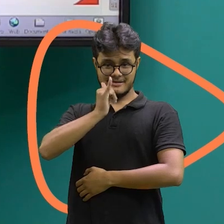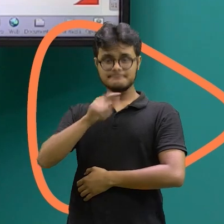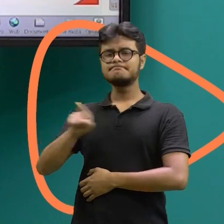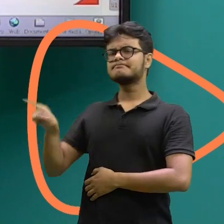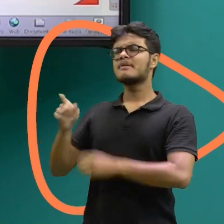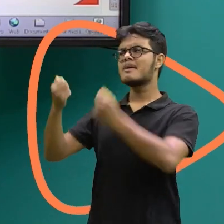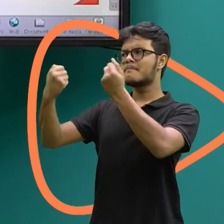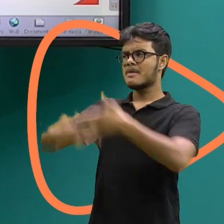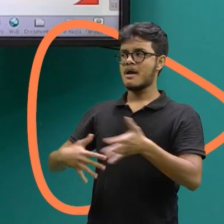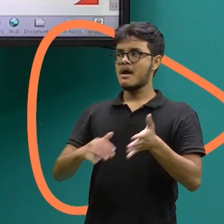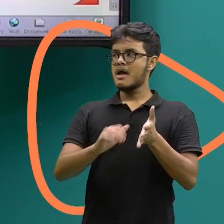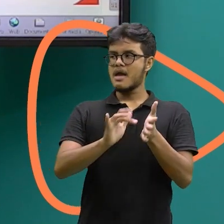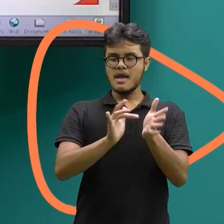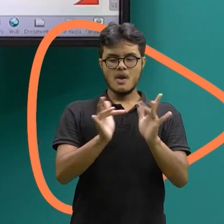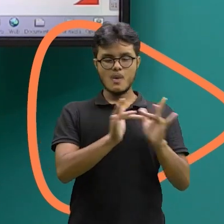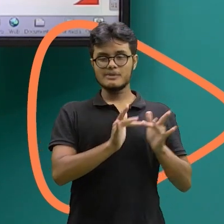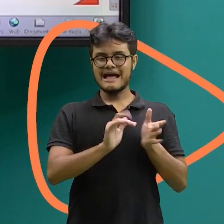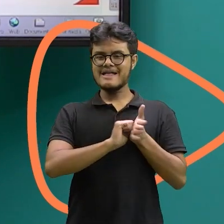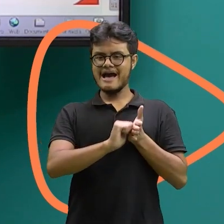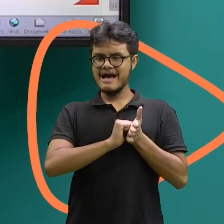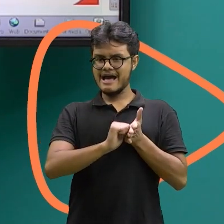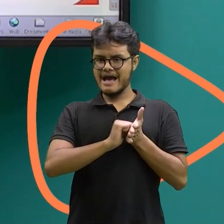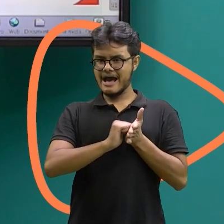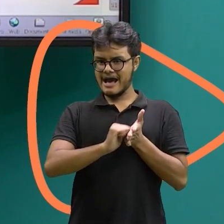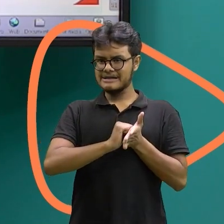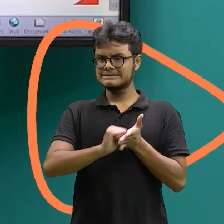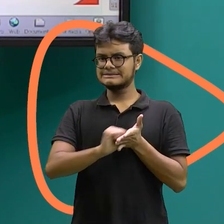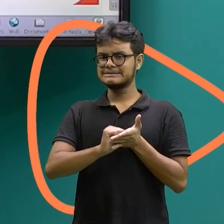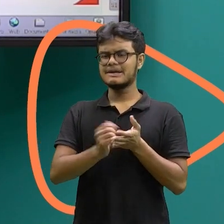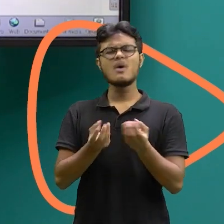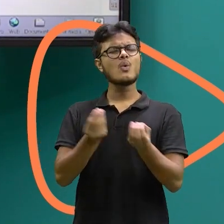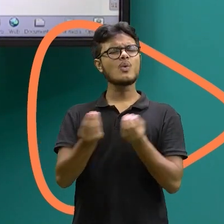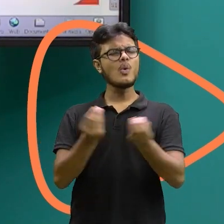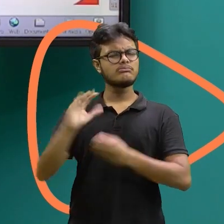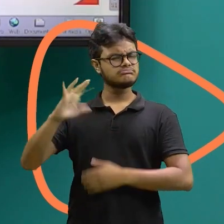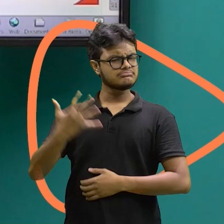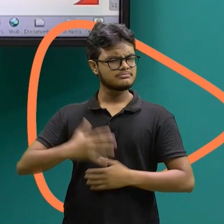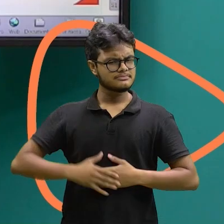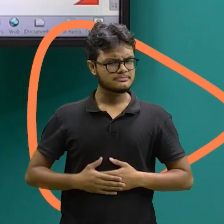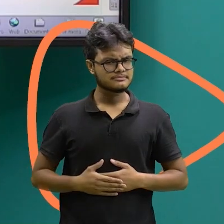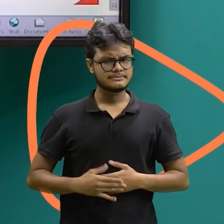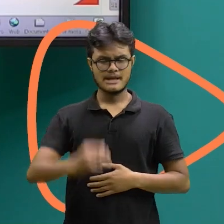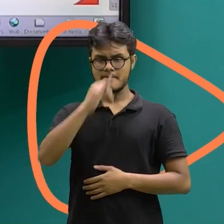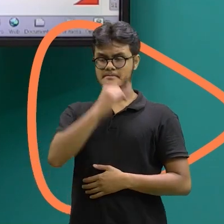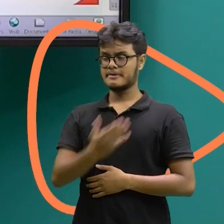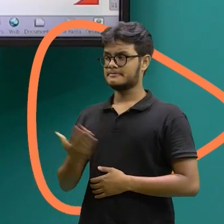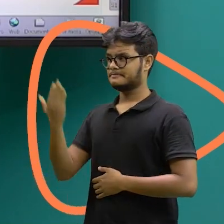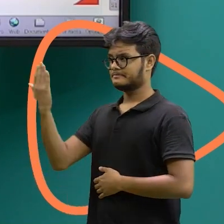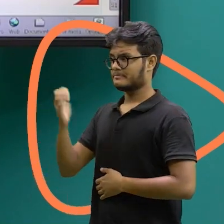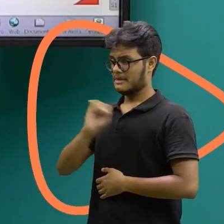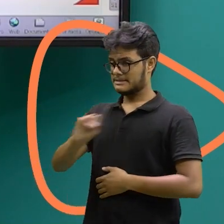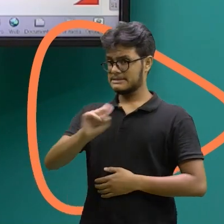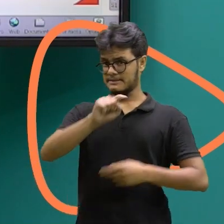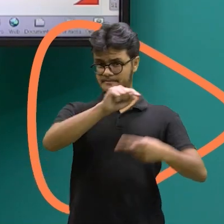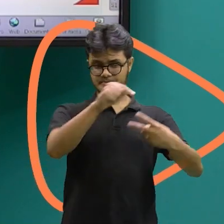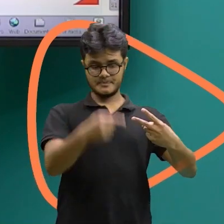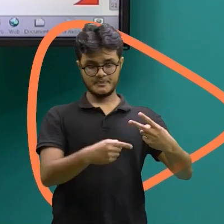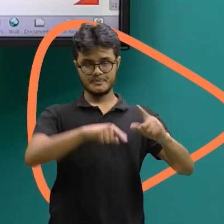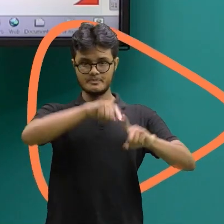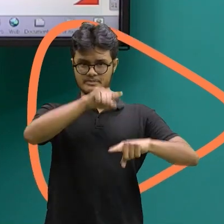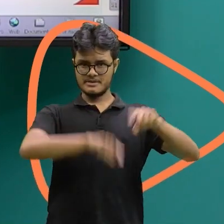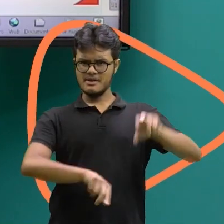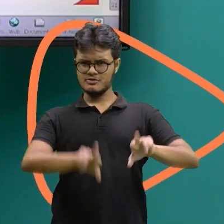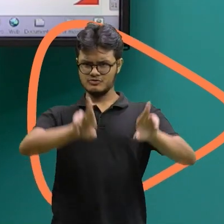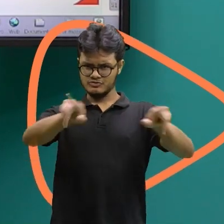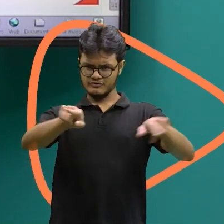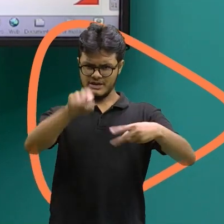E aí a gente tem que relembrar aí como ocorre o processo de eletrização por atrito. Quando dois materiais de composições diferentes